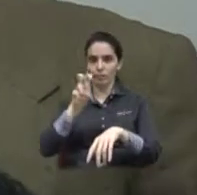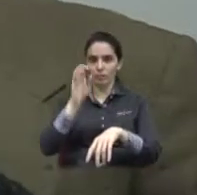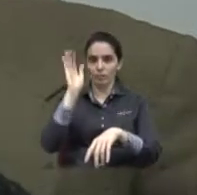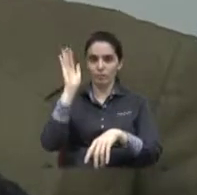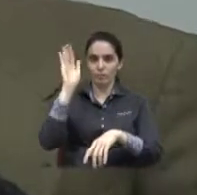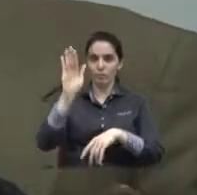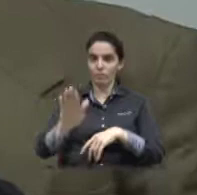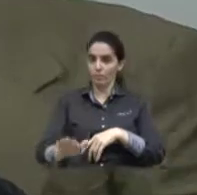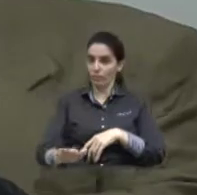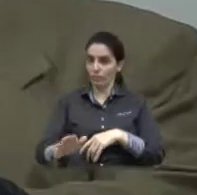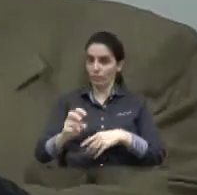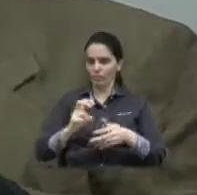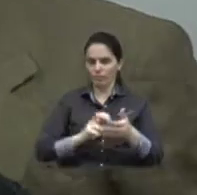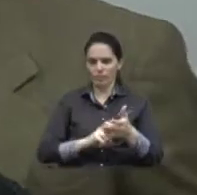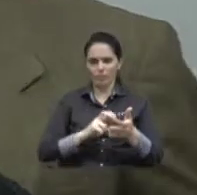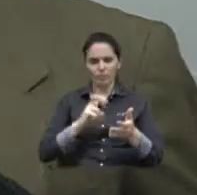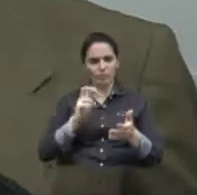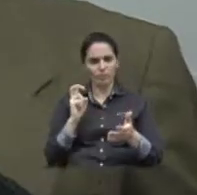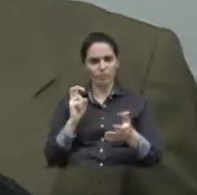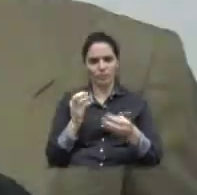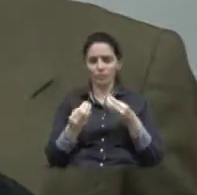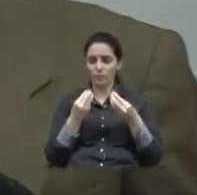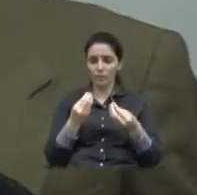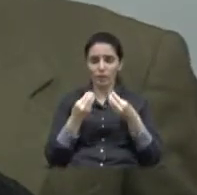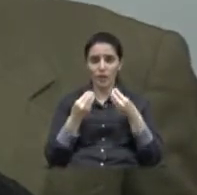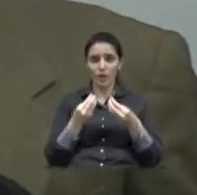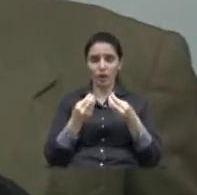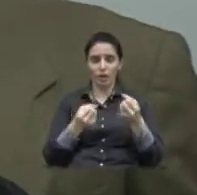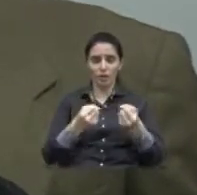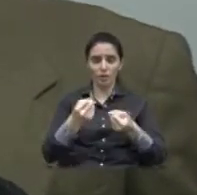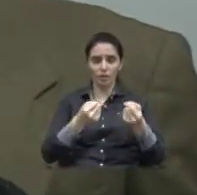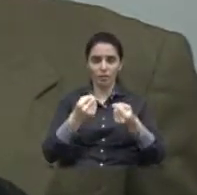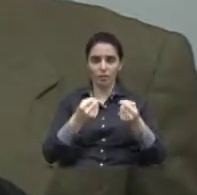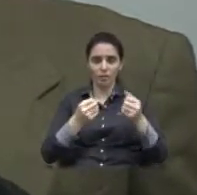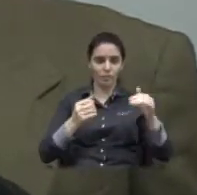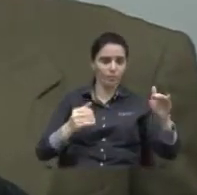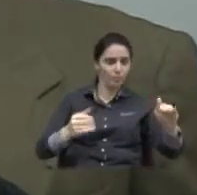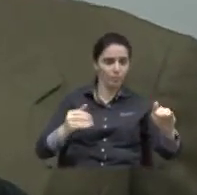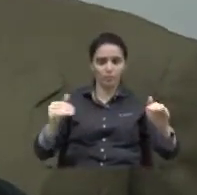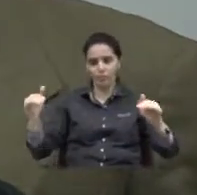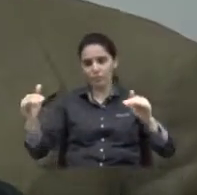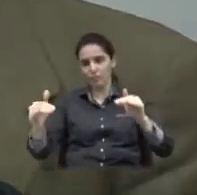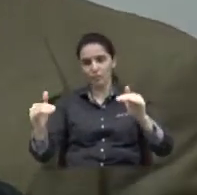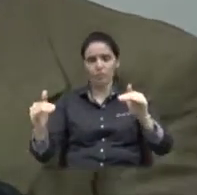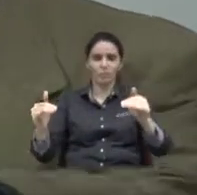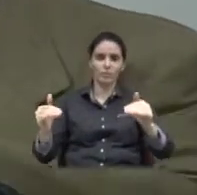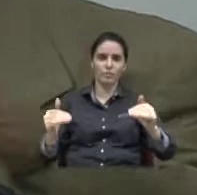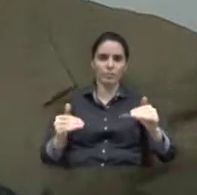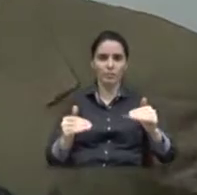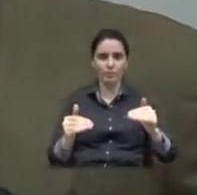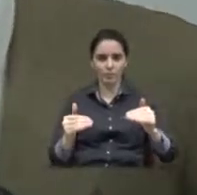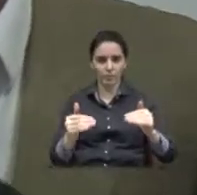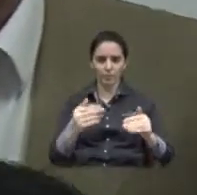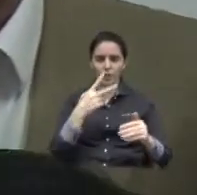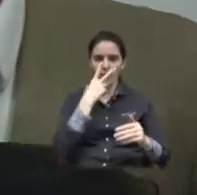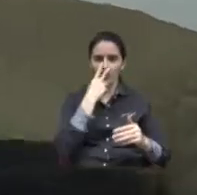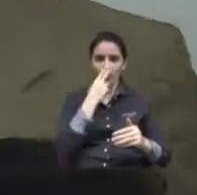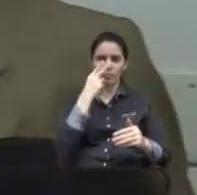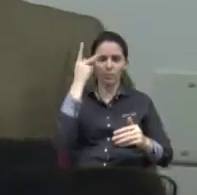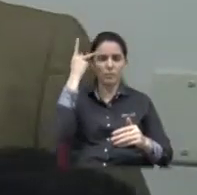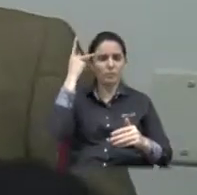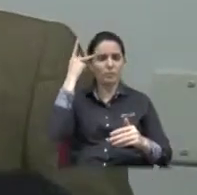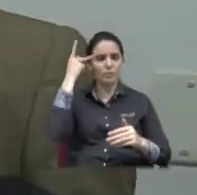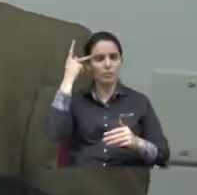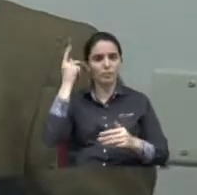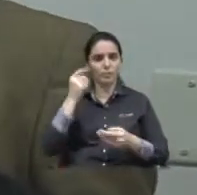manhã, é intransitável. É uma coisa que parece a capital, parece que nós estamos em São Paulo. Eu